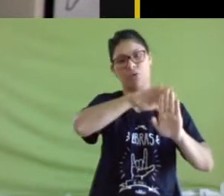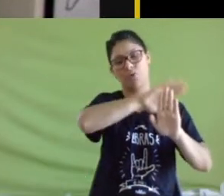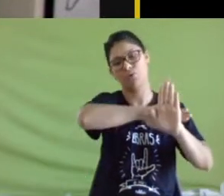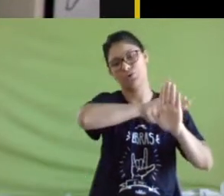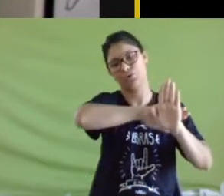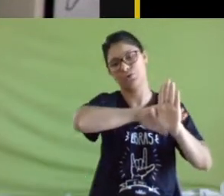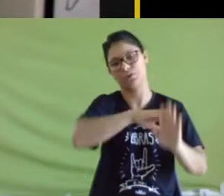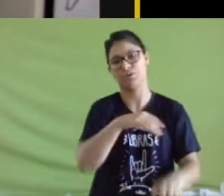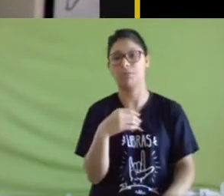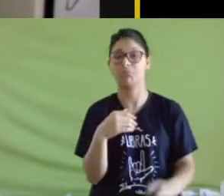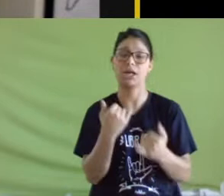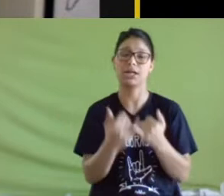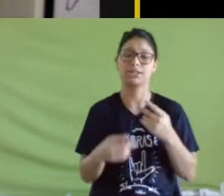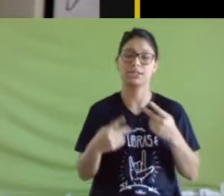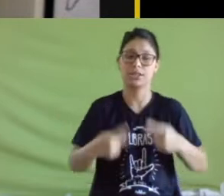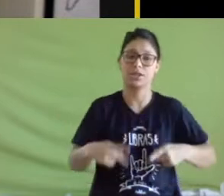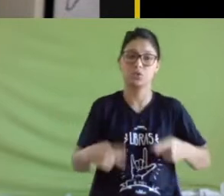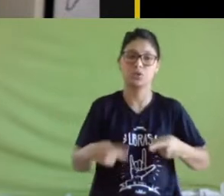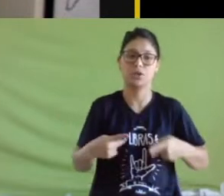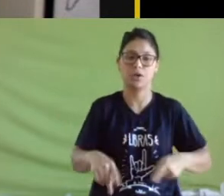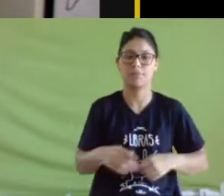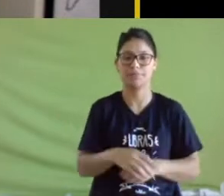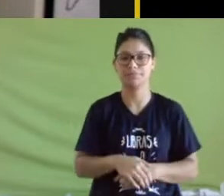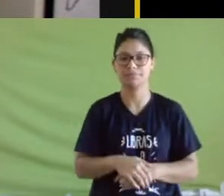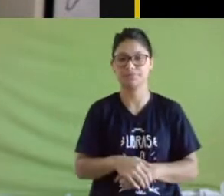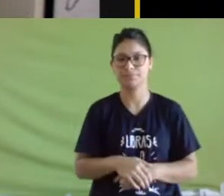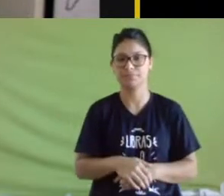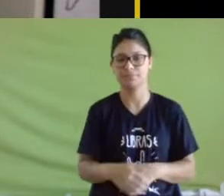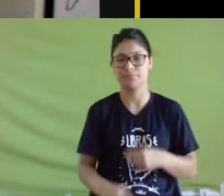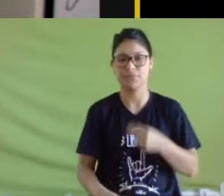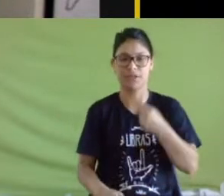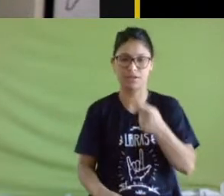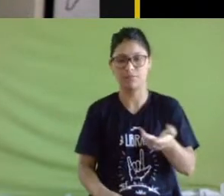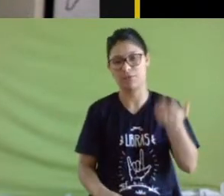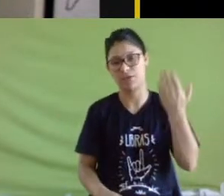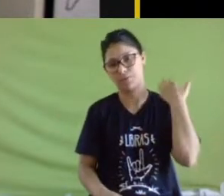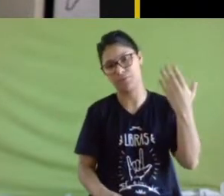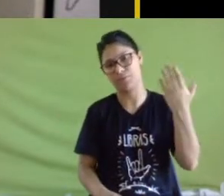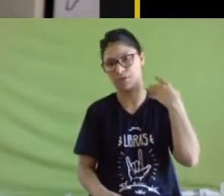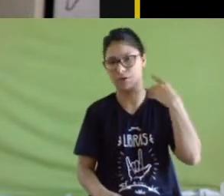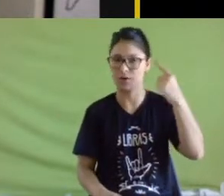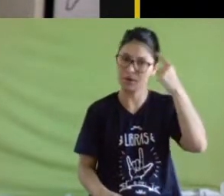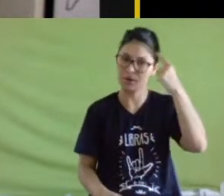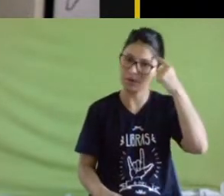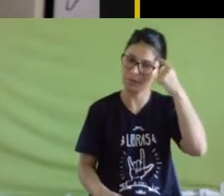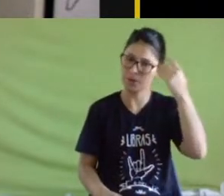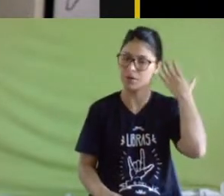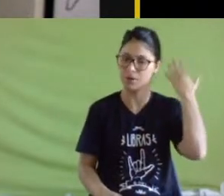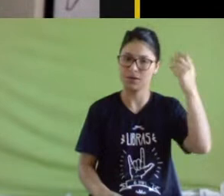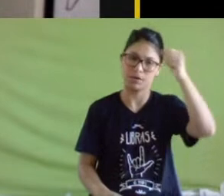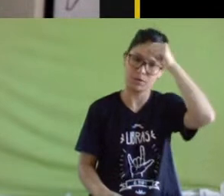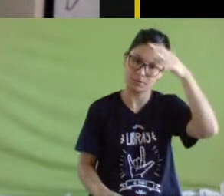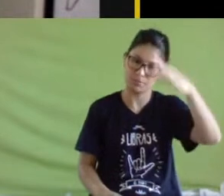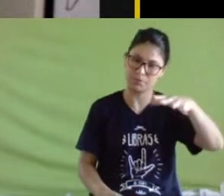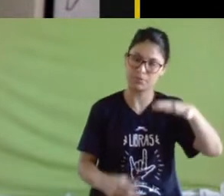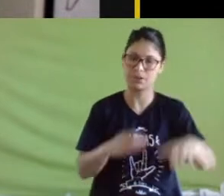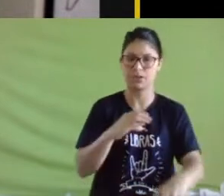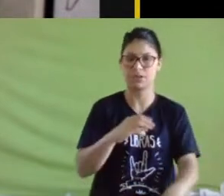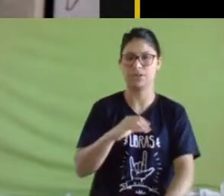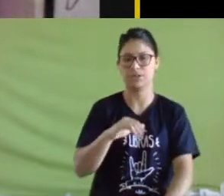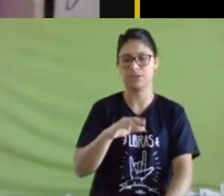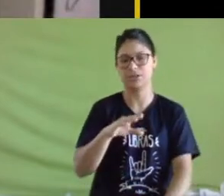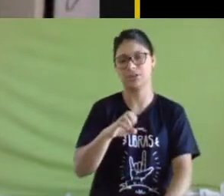totalmente natural. Eu diria que para um antigo, eu estou pensando assim, o Aristóteles, o Cícero e os